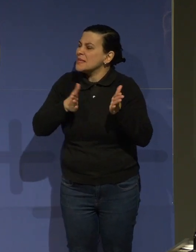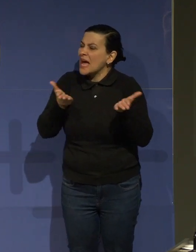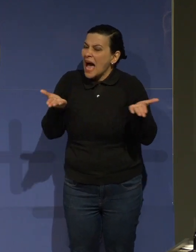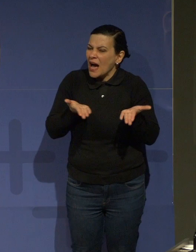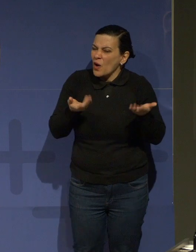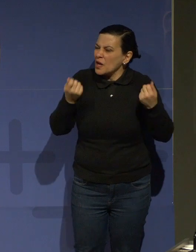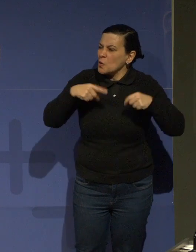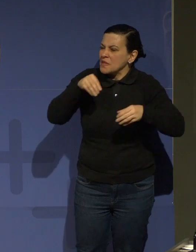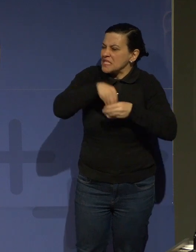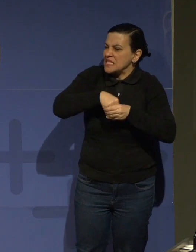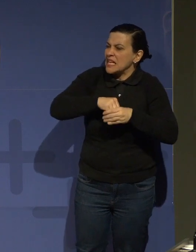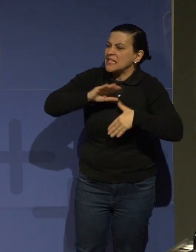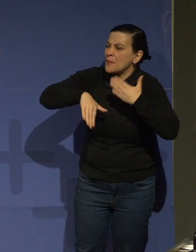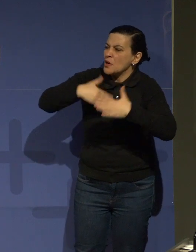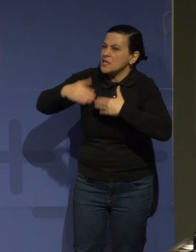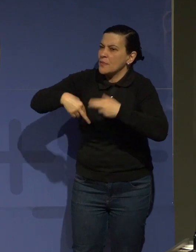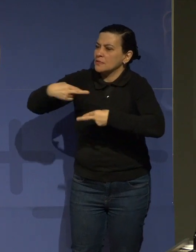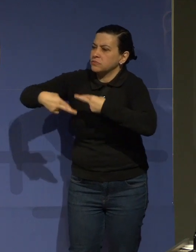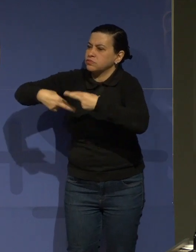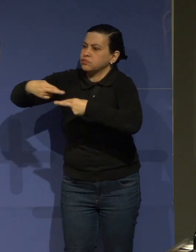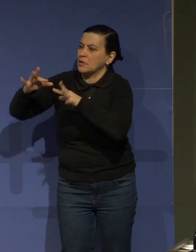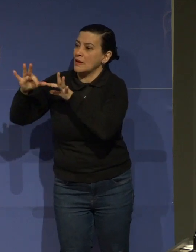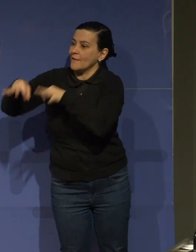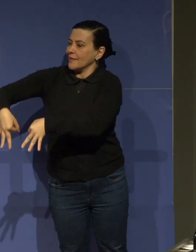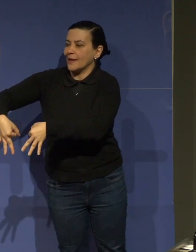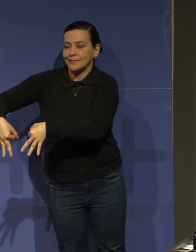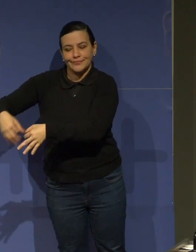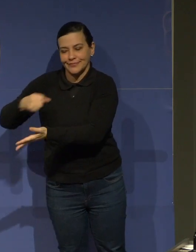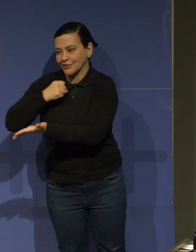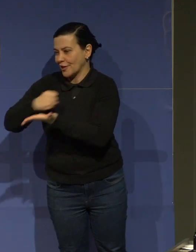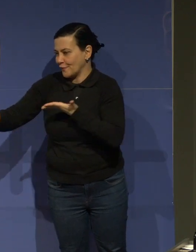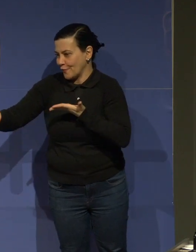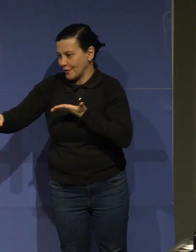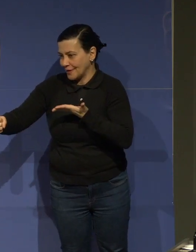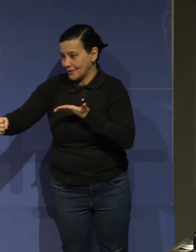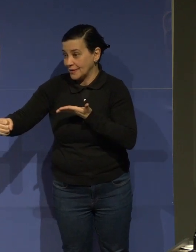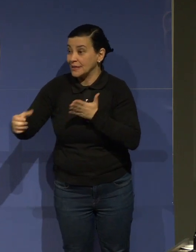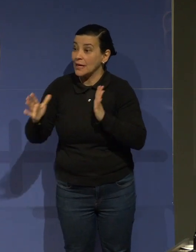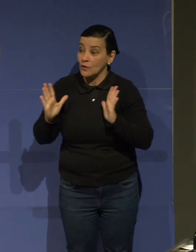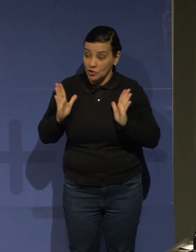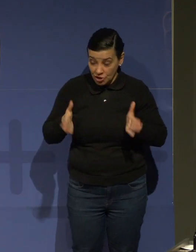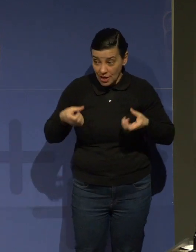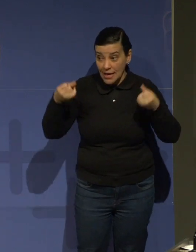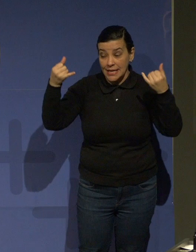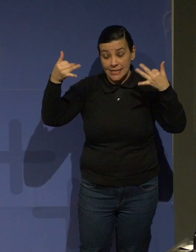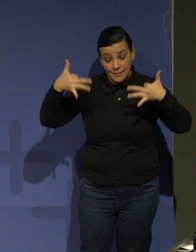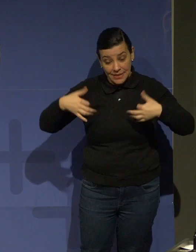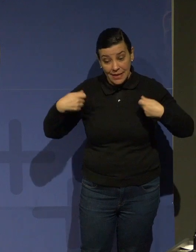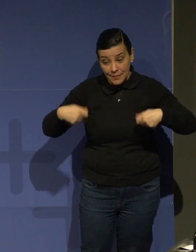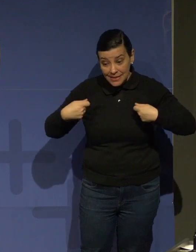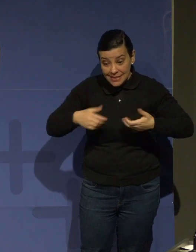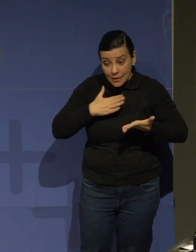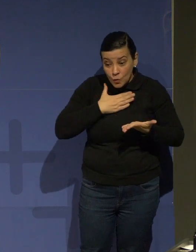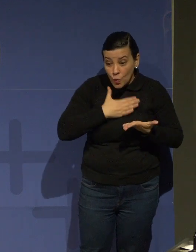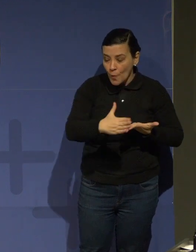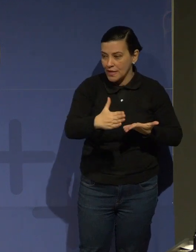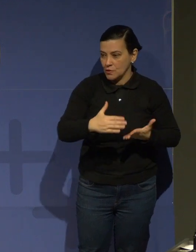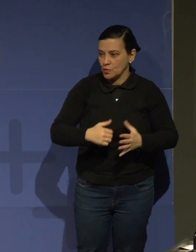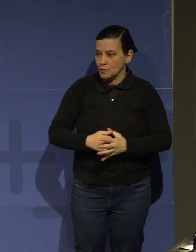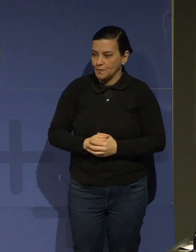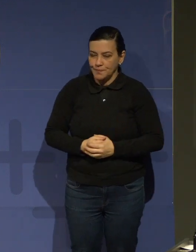desenvolvimento, e isso, como a gente já estabeleceu aqui antes, realmente não funciona. Pode passar, por favor.